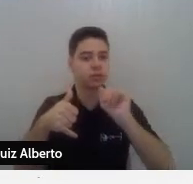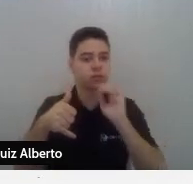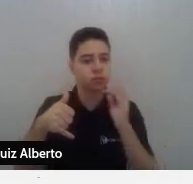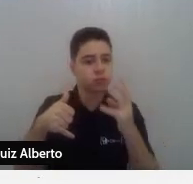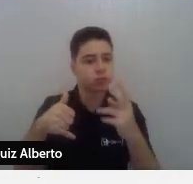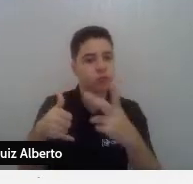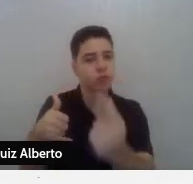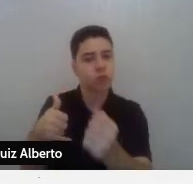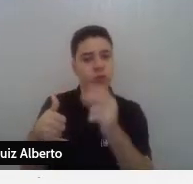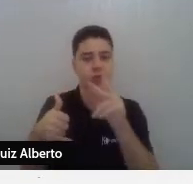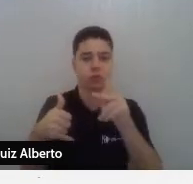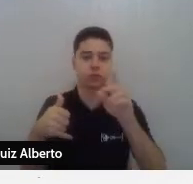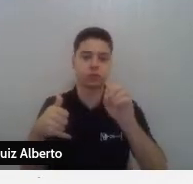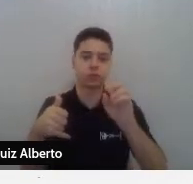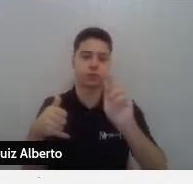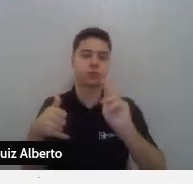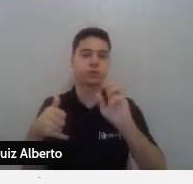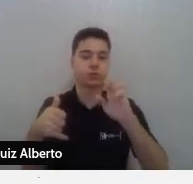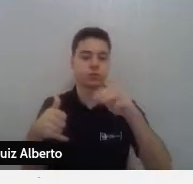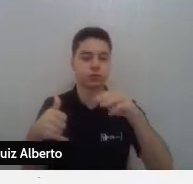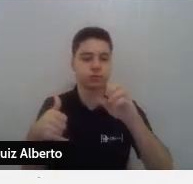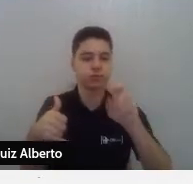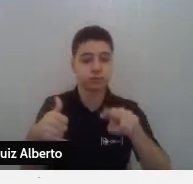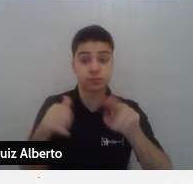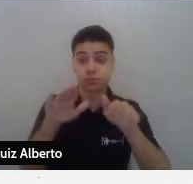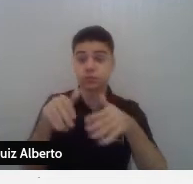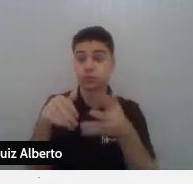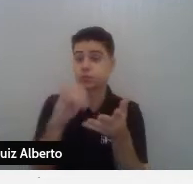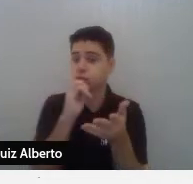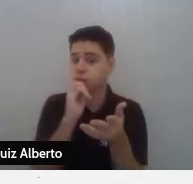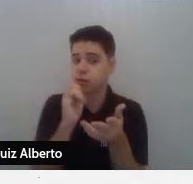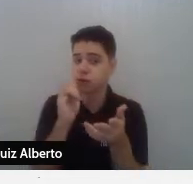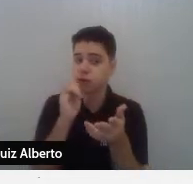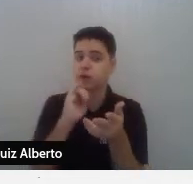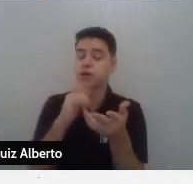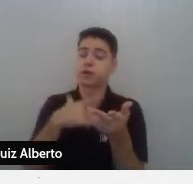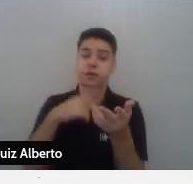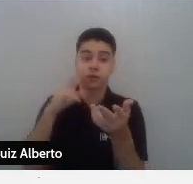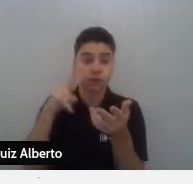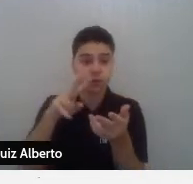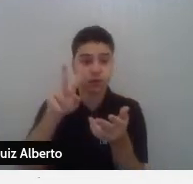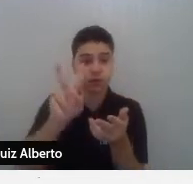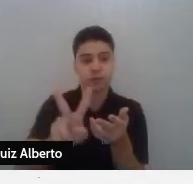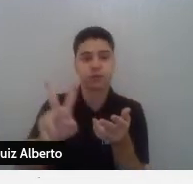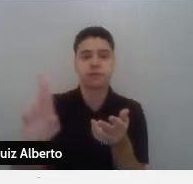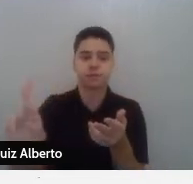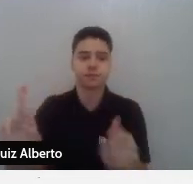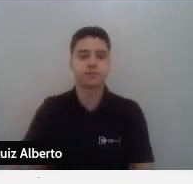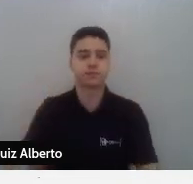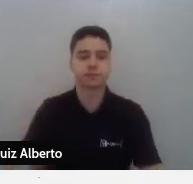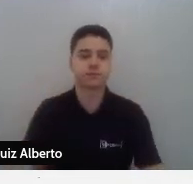né? Então, isso também é um tipo de realidade aumentada.